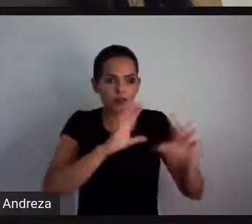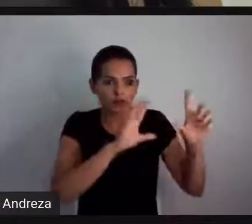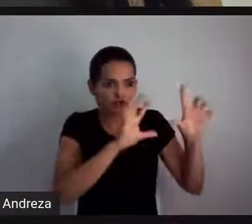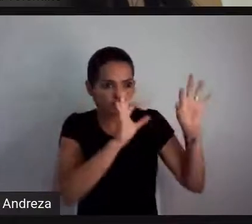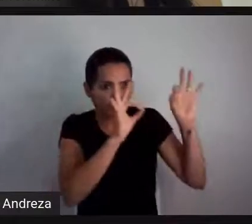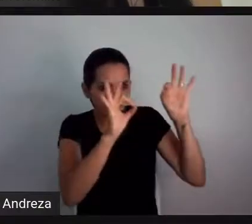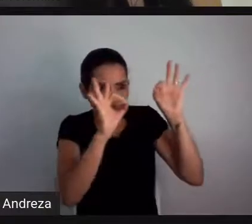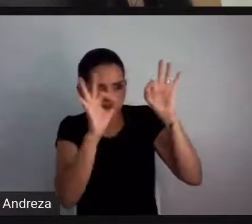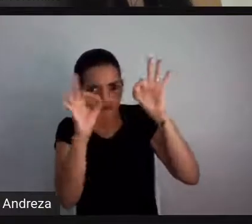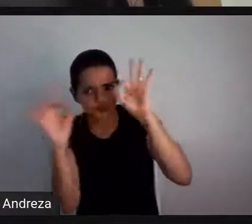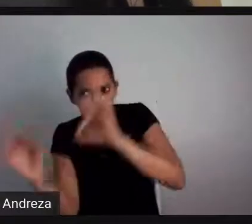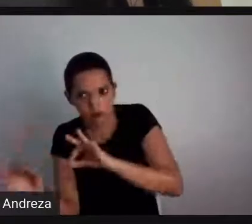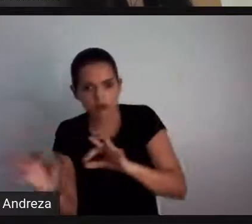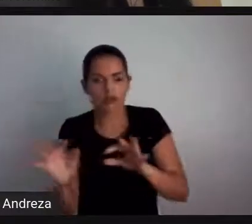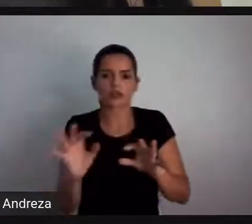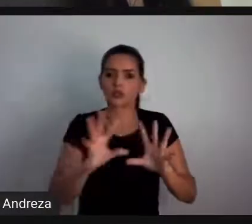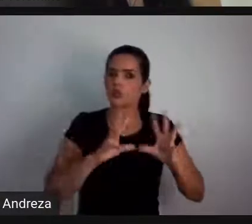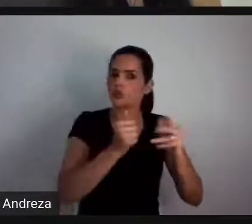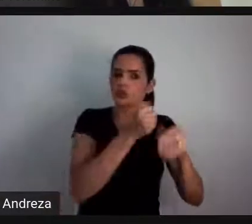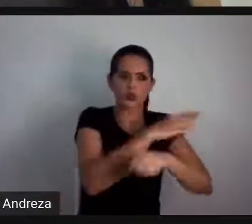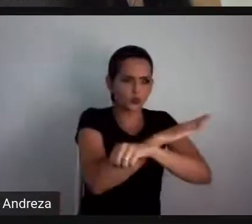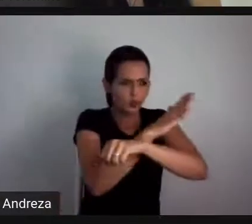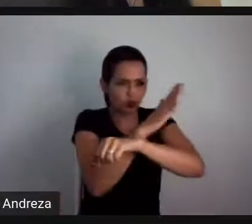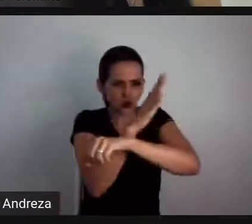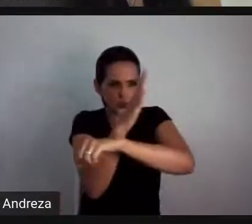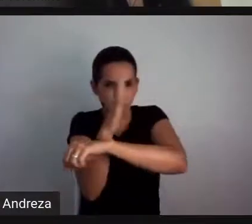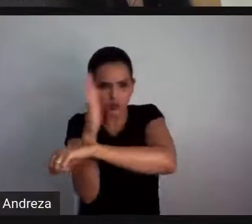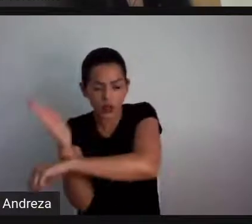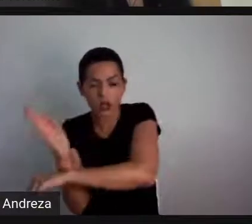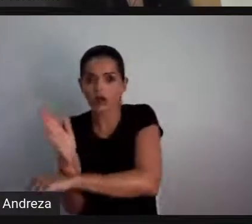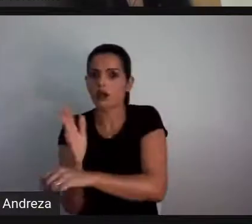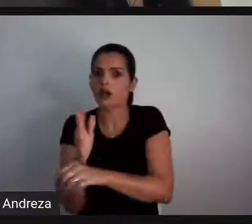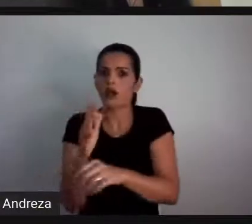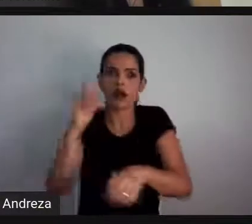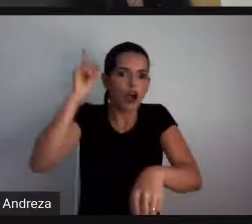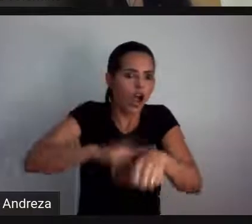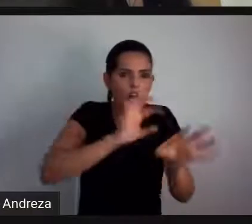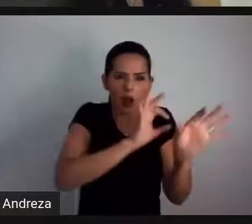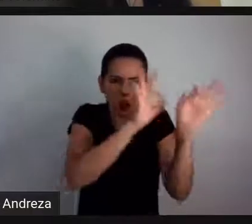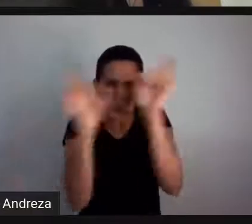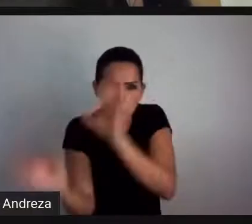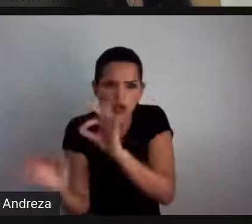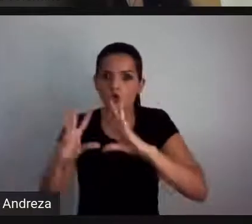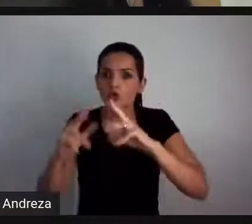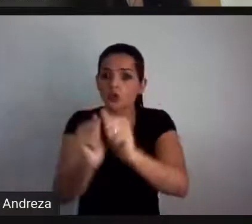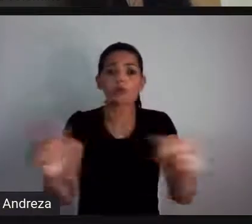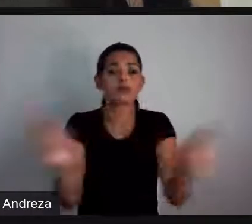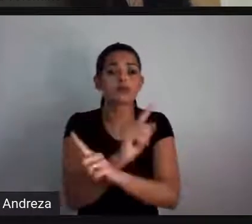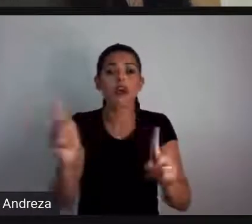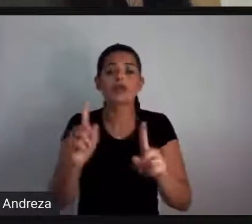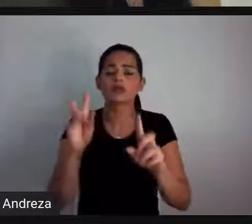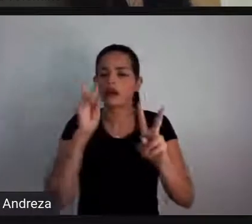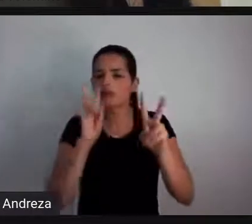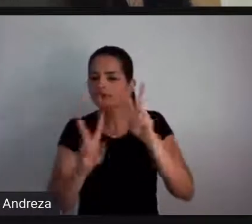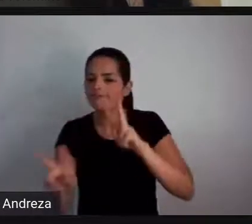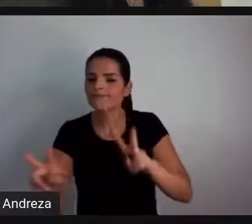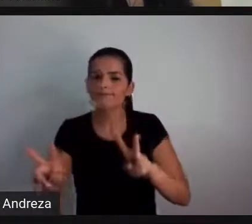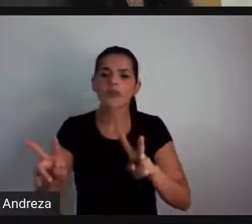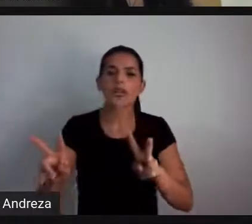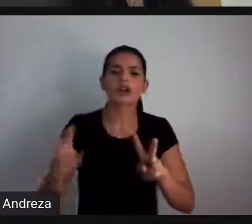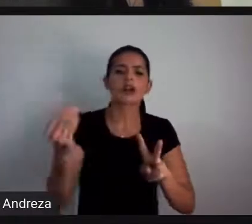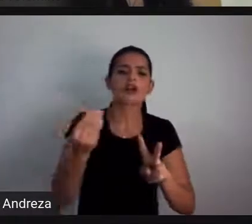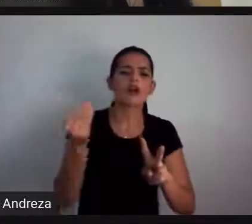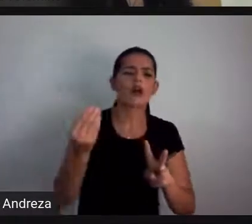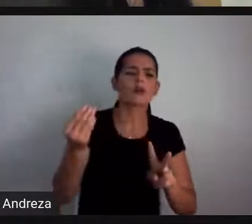dia um pouquinho. A dica é, absorve aquele conteúdo, escuta e observa como ele chega para você. Quais são os pensamentos